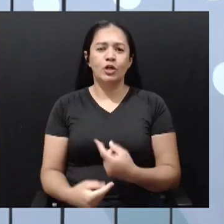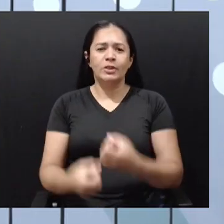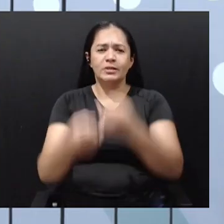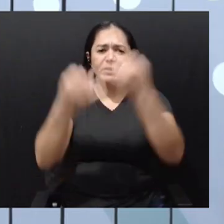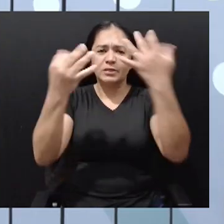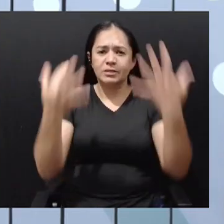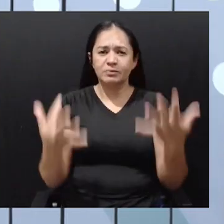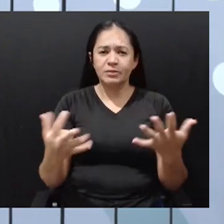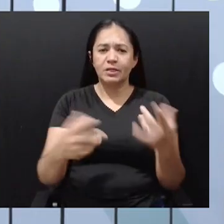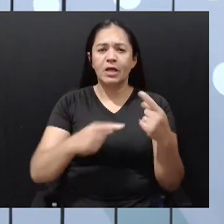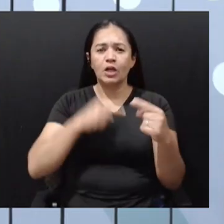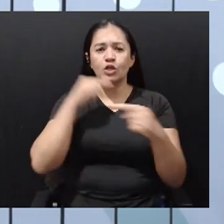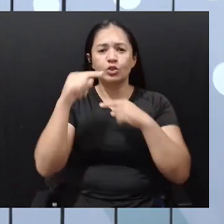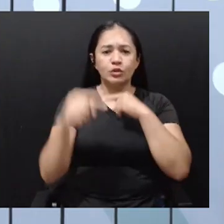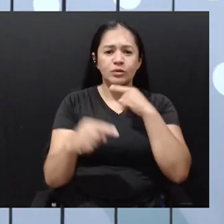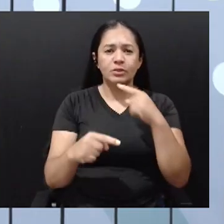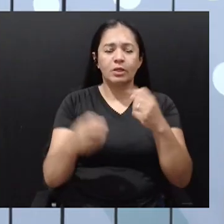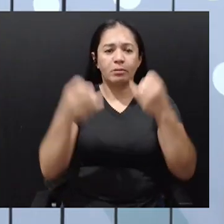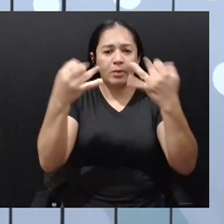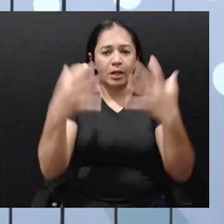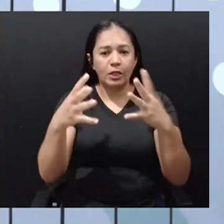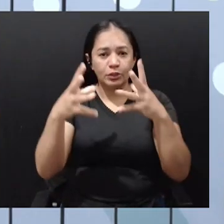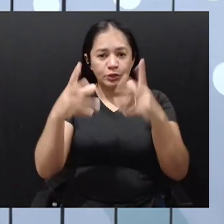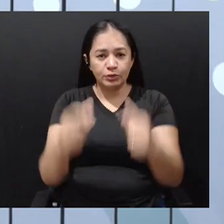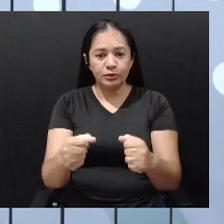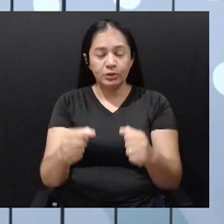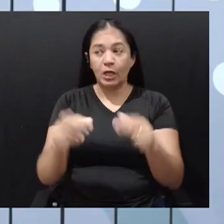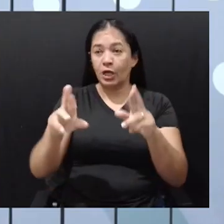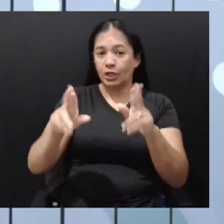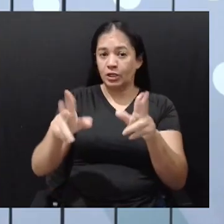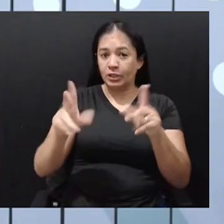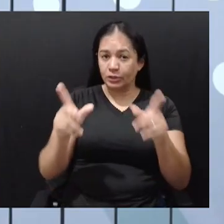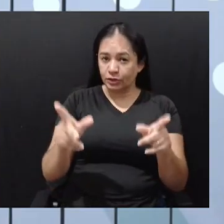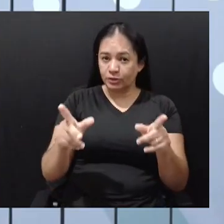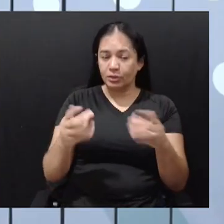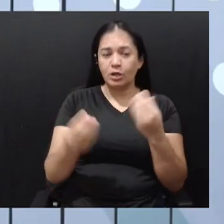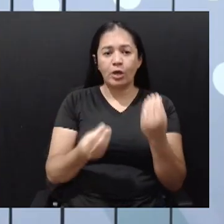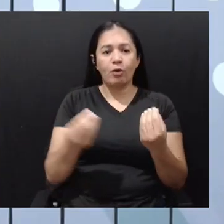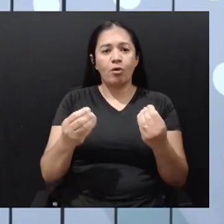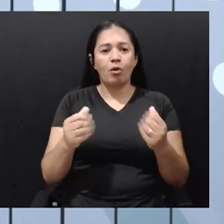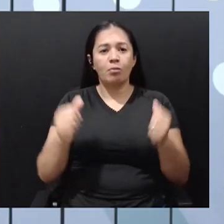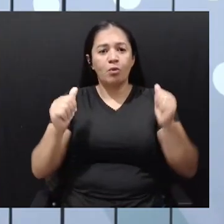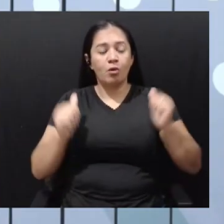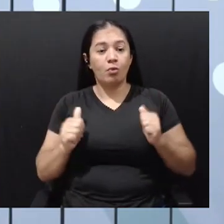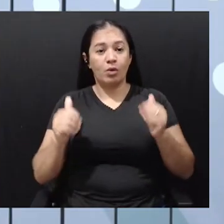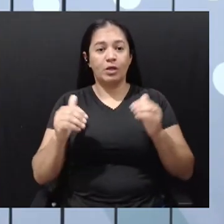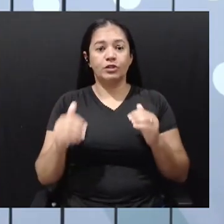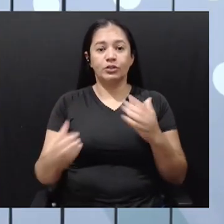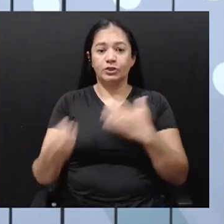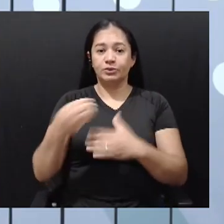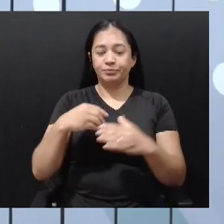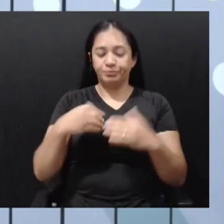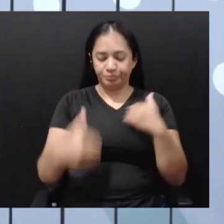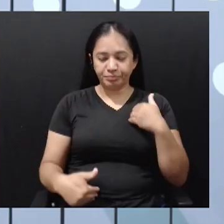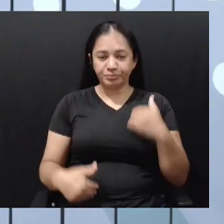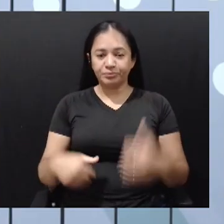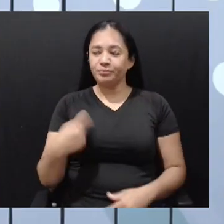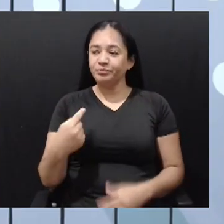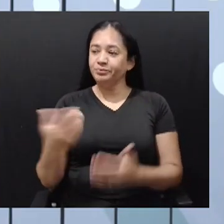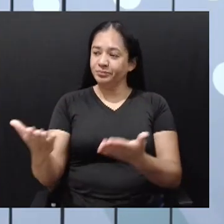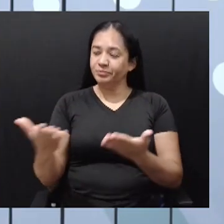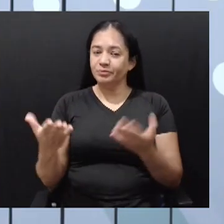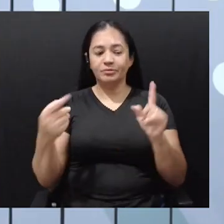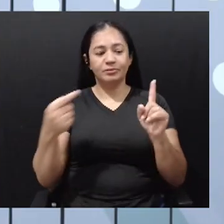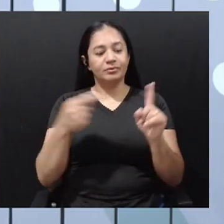e explicar sobre as diferenças e como age no organismo, nosso convidado de hoje é o ginecologista